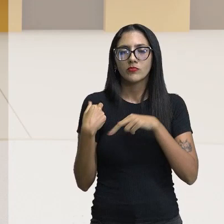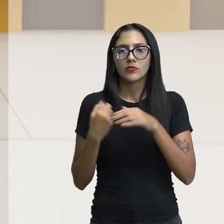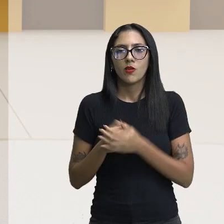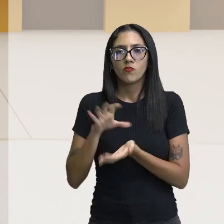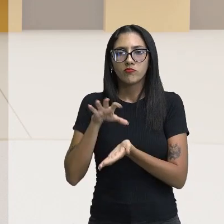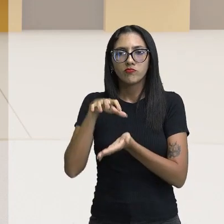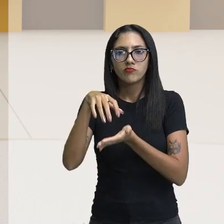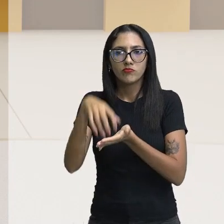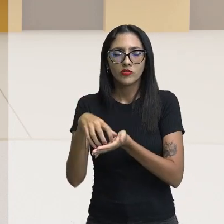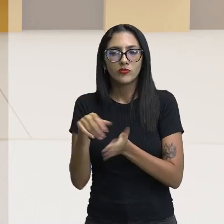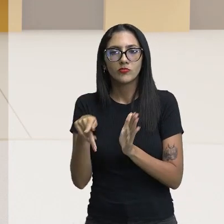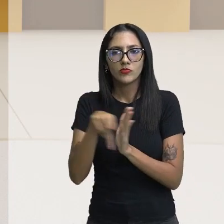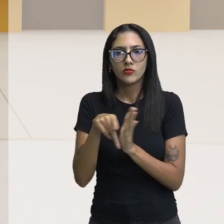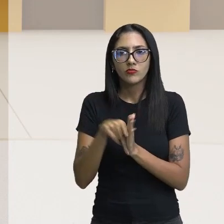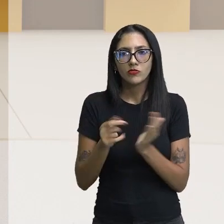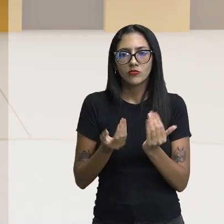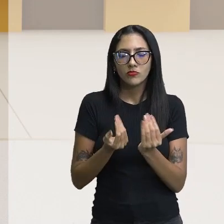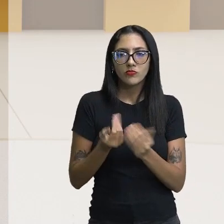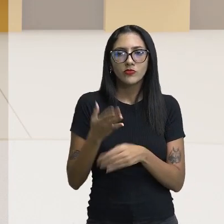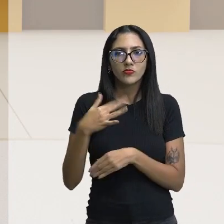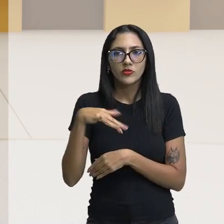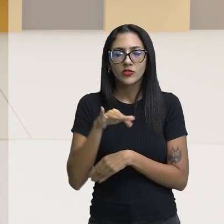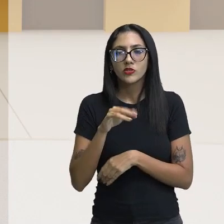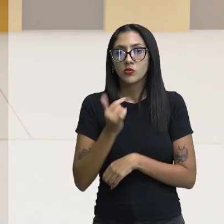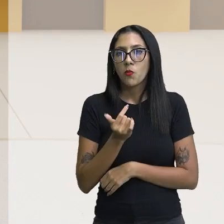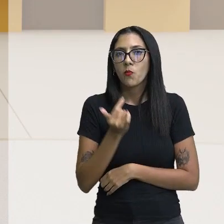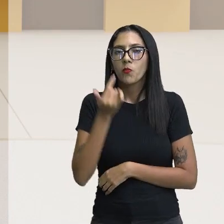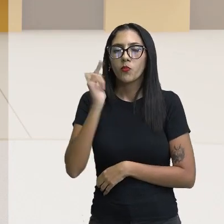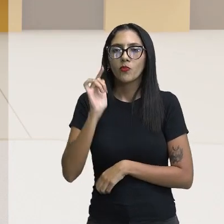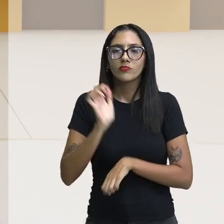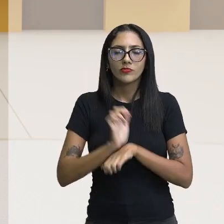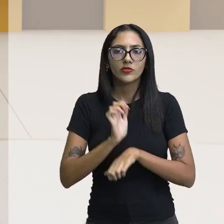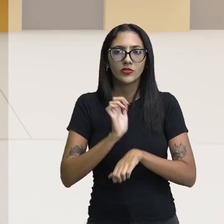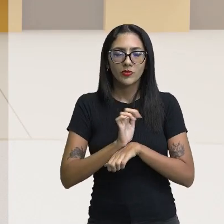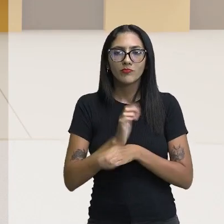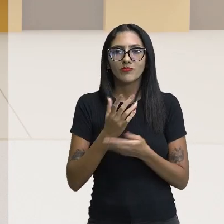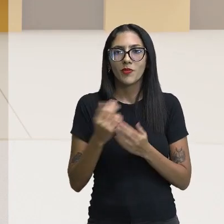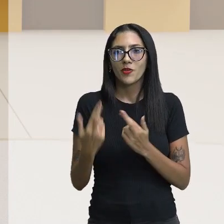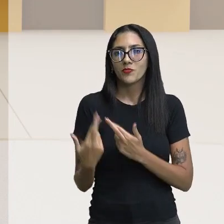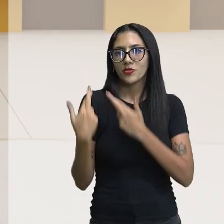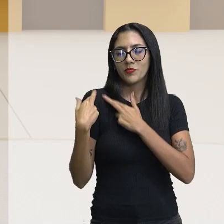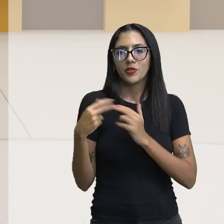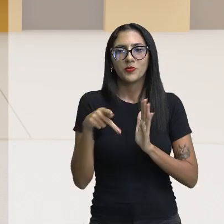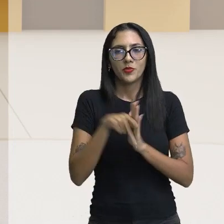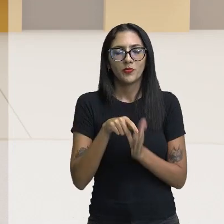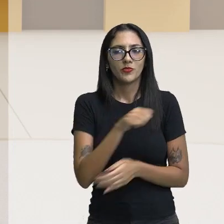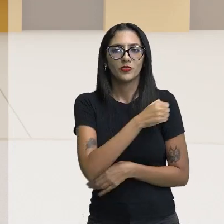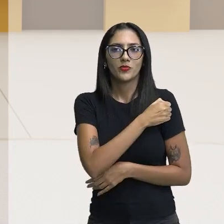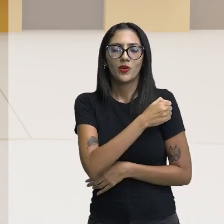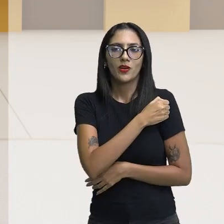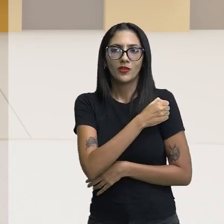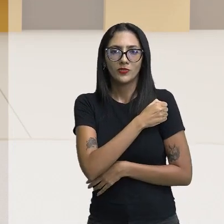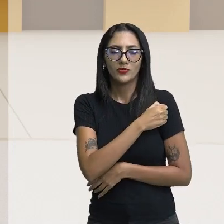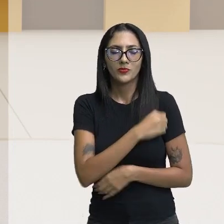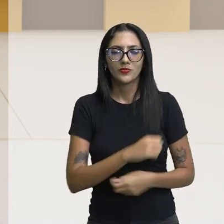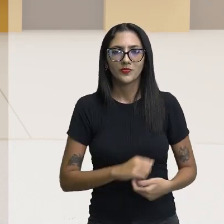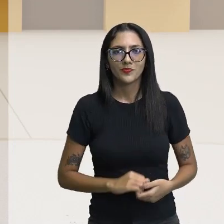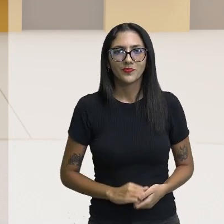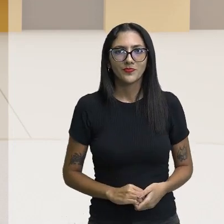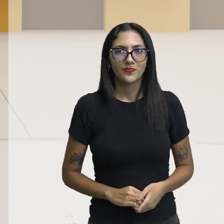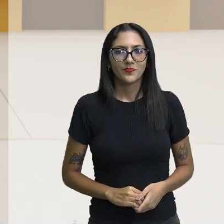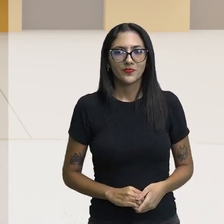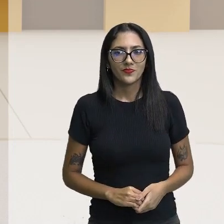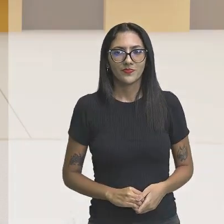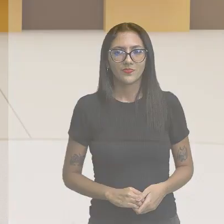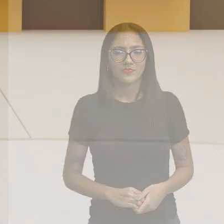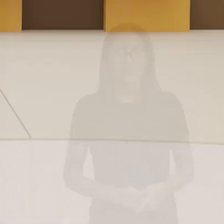de Mudanças Climáticas da Baixada Santista. Então, foi elaborado por alunos, como você que pode estar assistindo essa